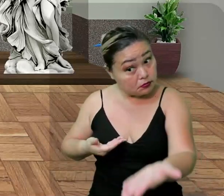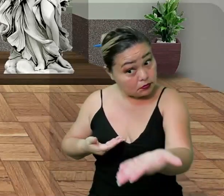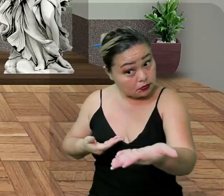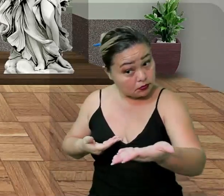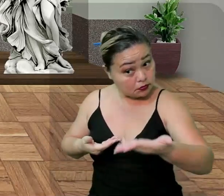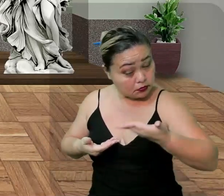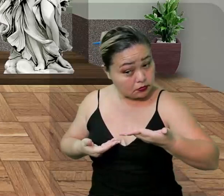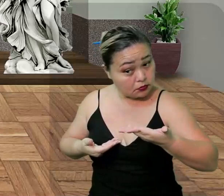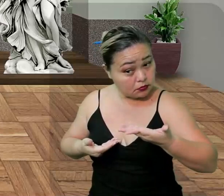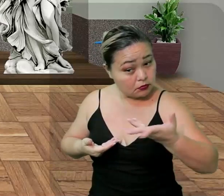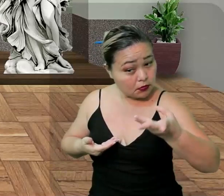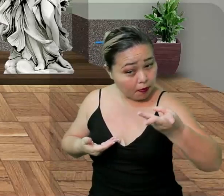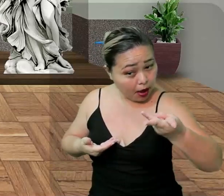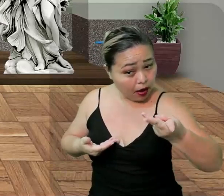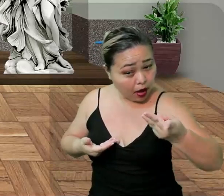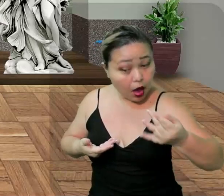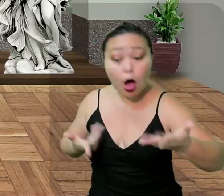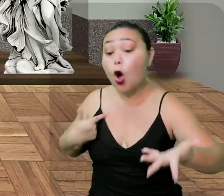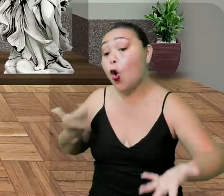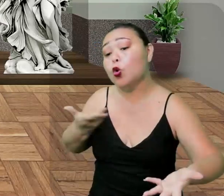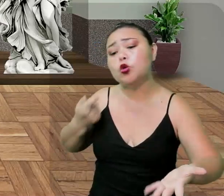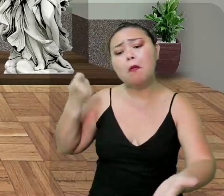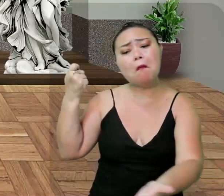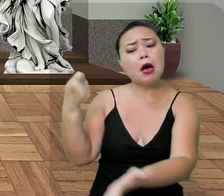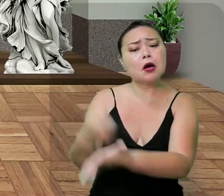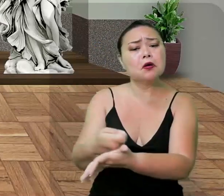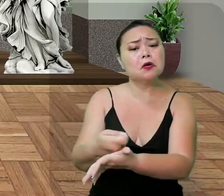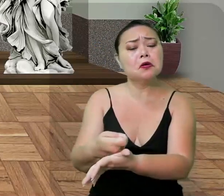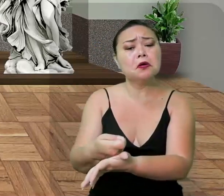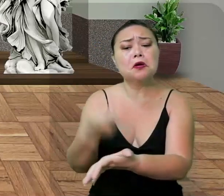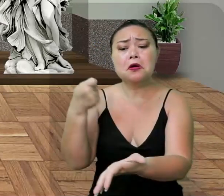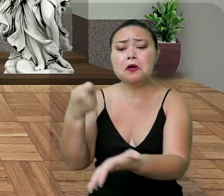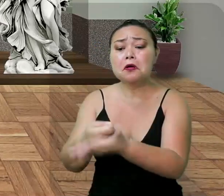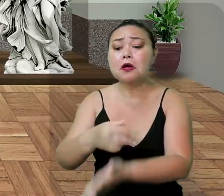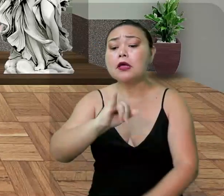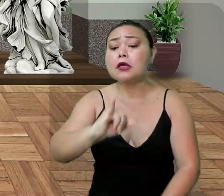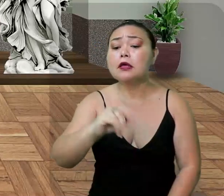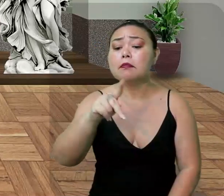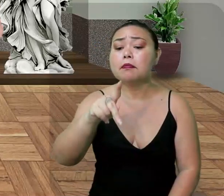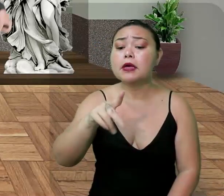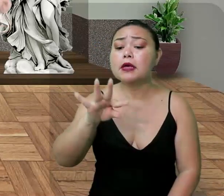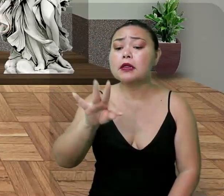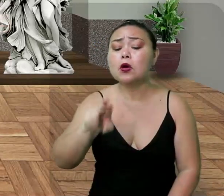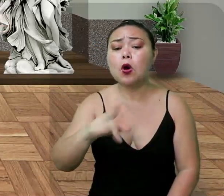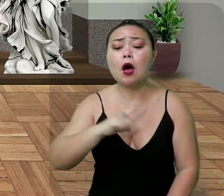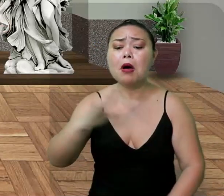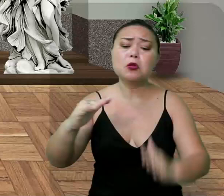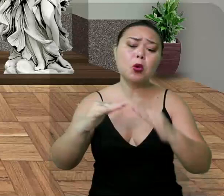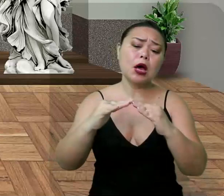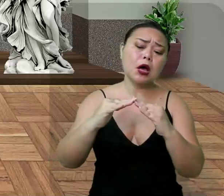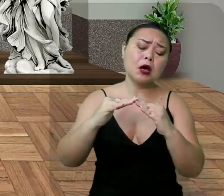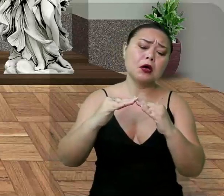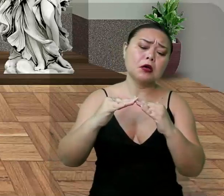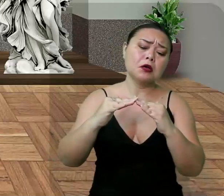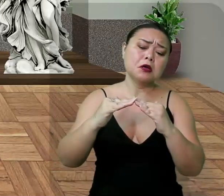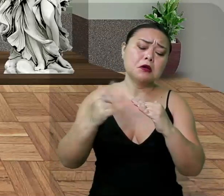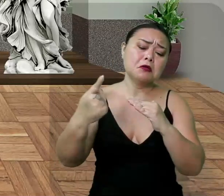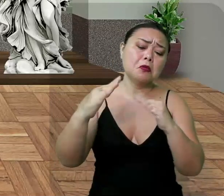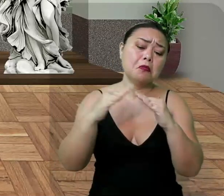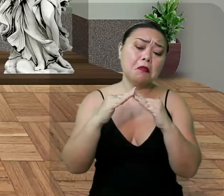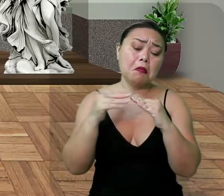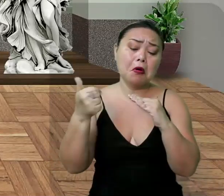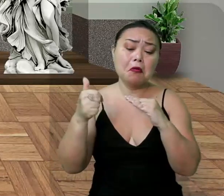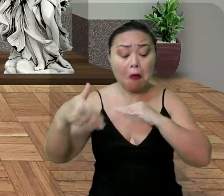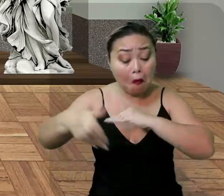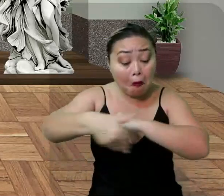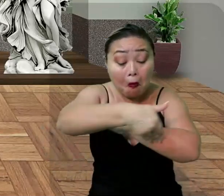retribuir essas condições. Hoje nós pagamos, você paga IPTU, mas a tua casa ela não